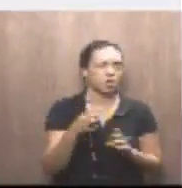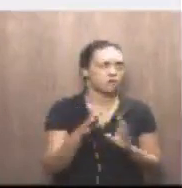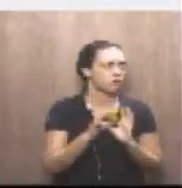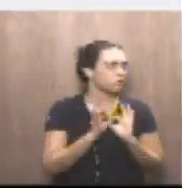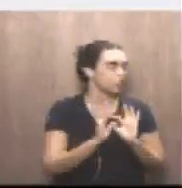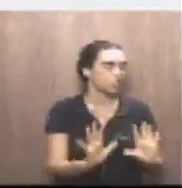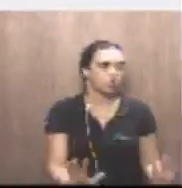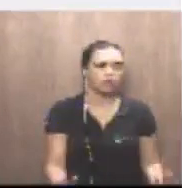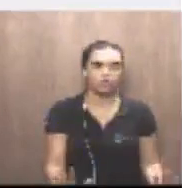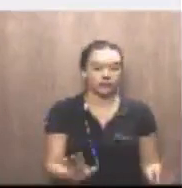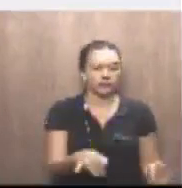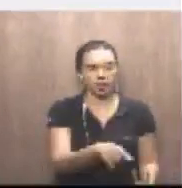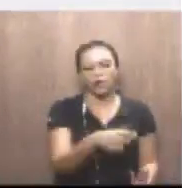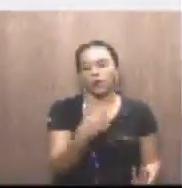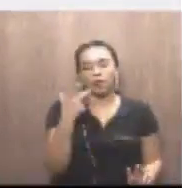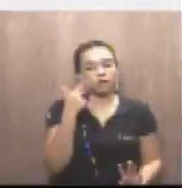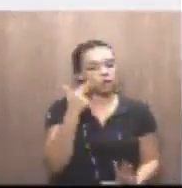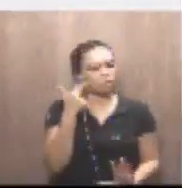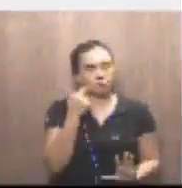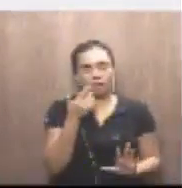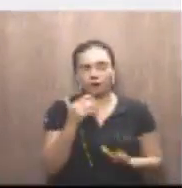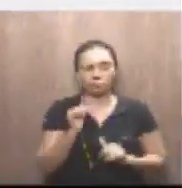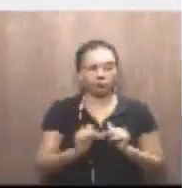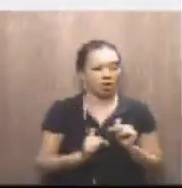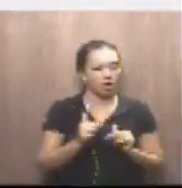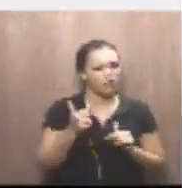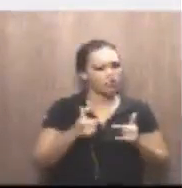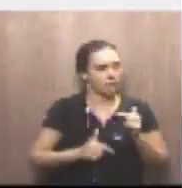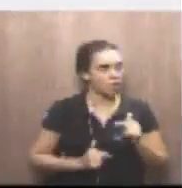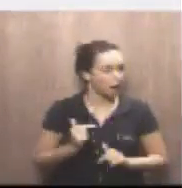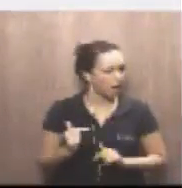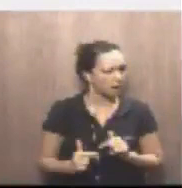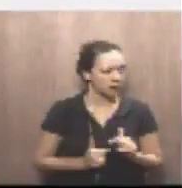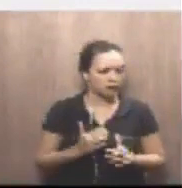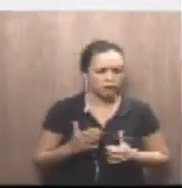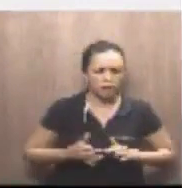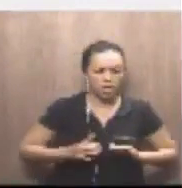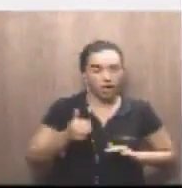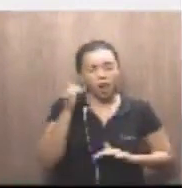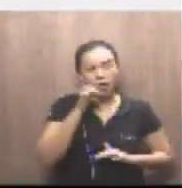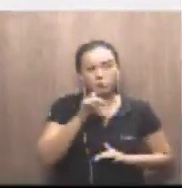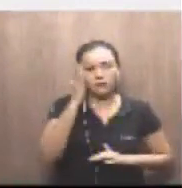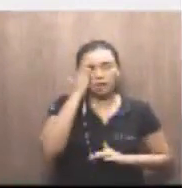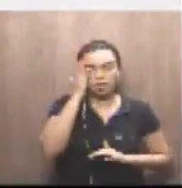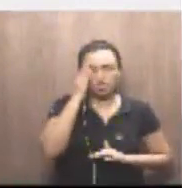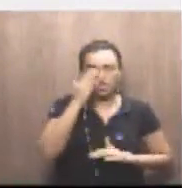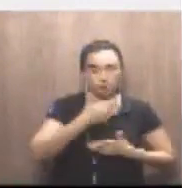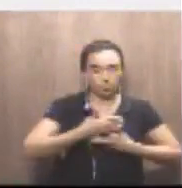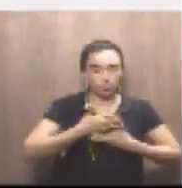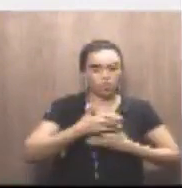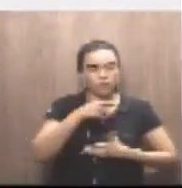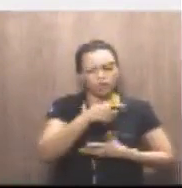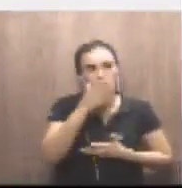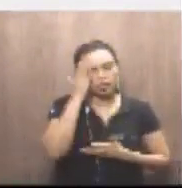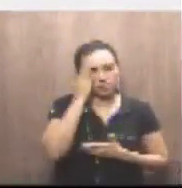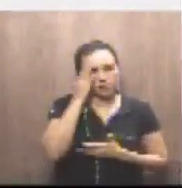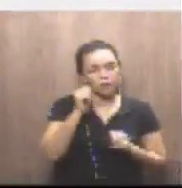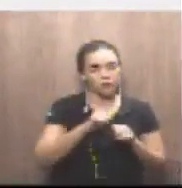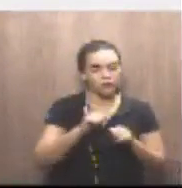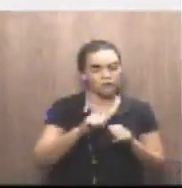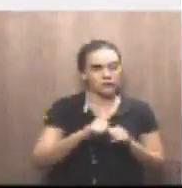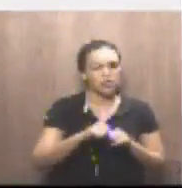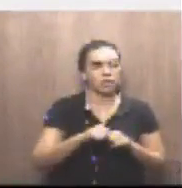natureza agir, eu deixo a natureza trabalhar. Então, a mulher sabe, o organismo dela sabe fazer,